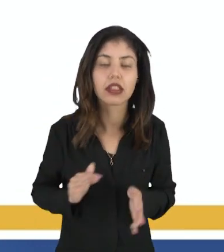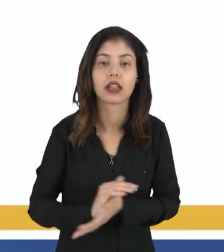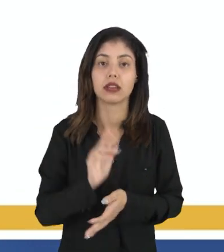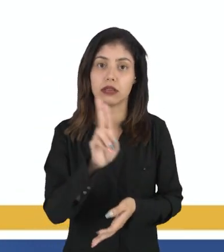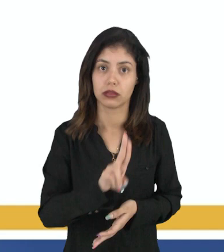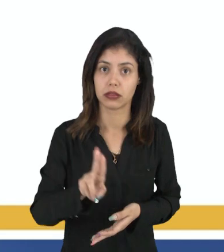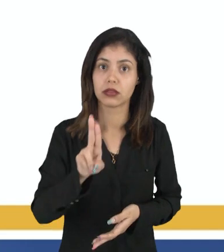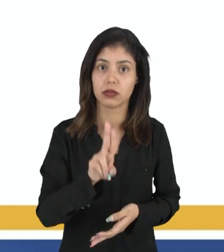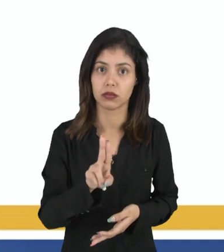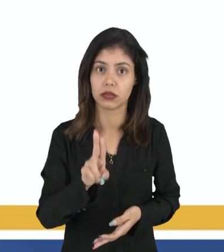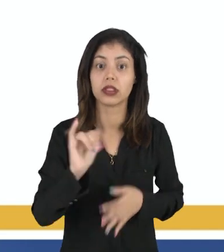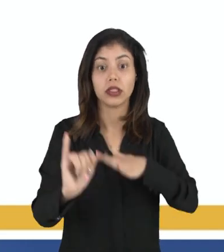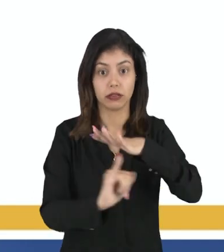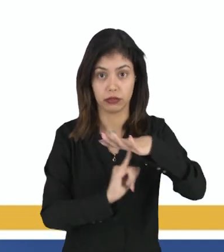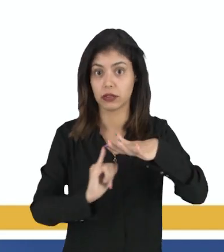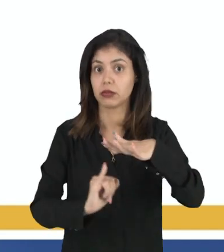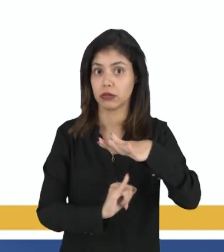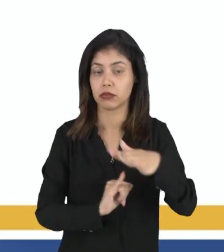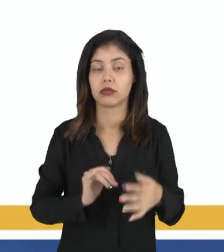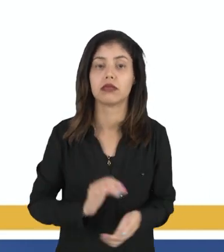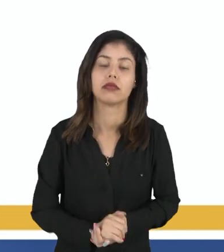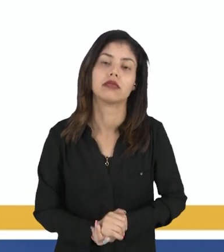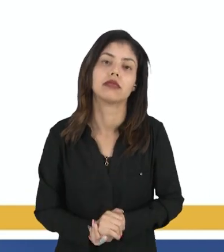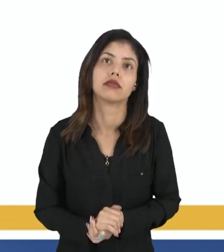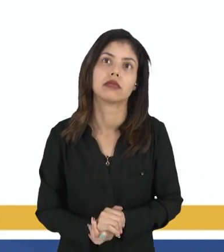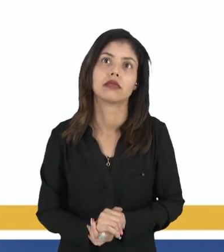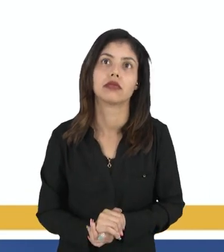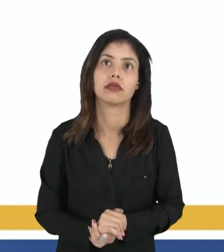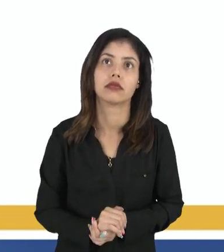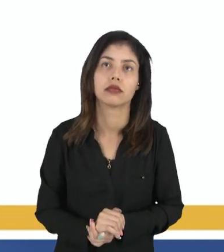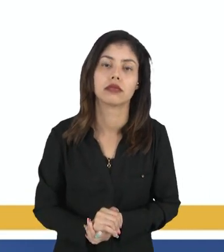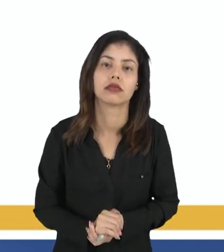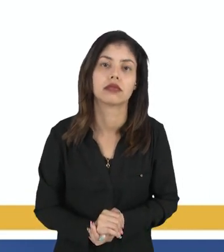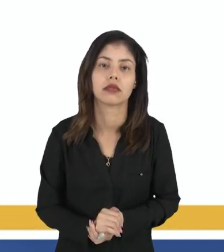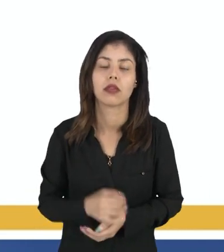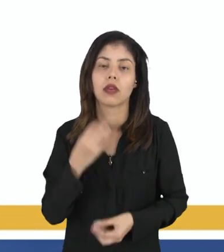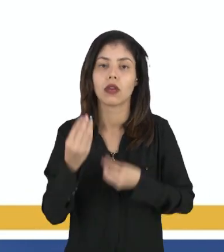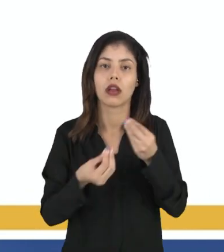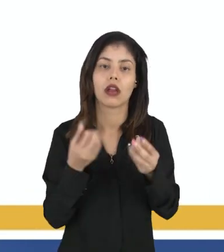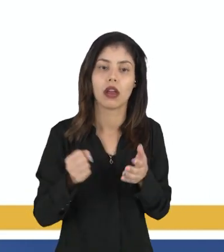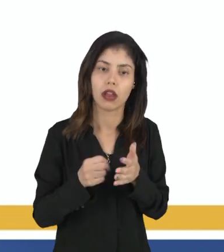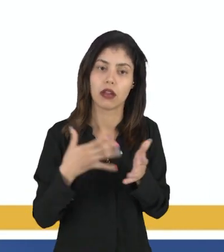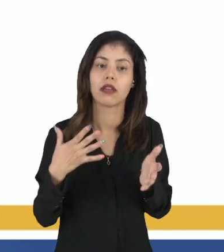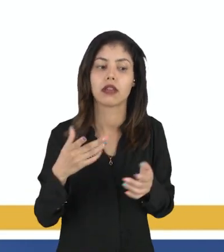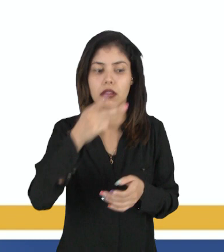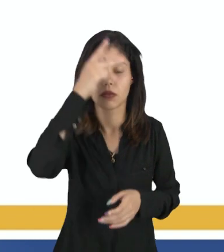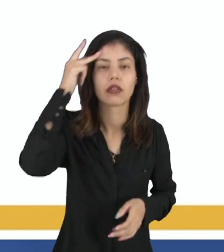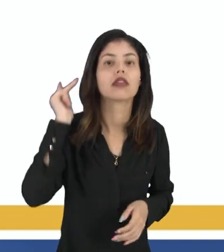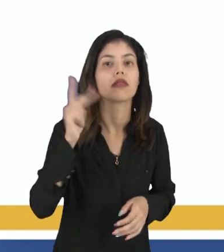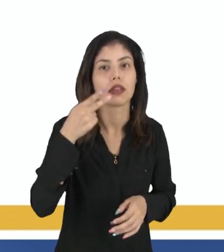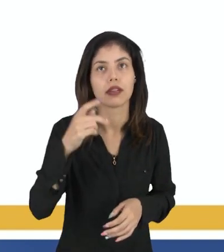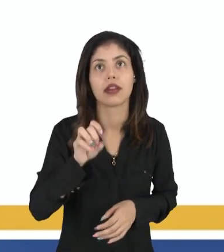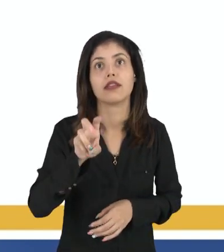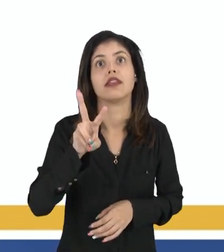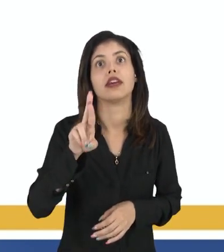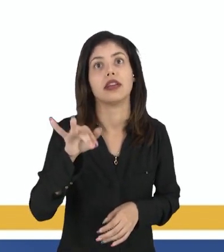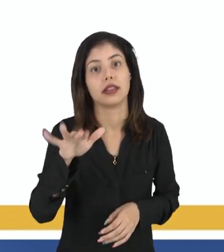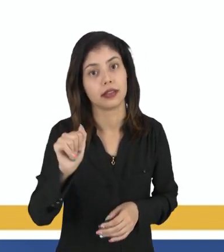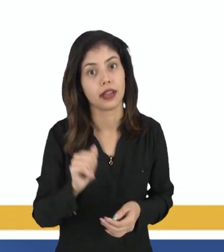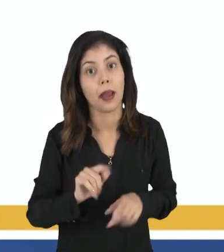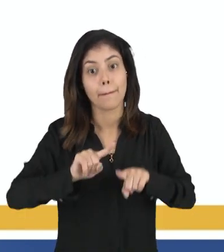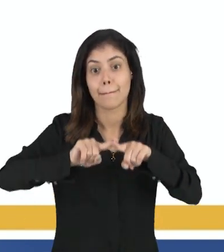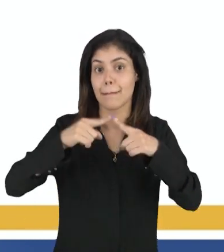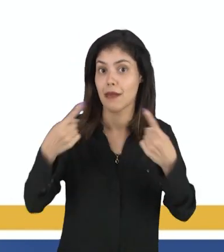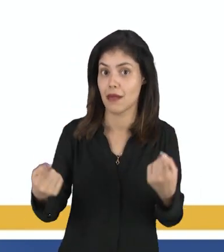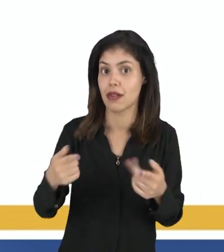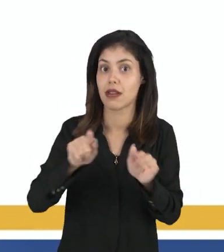a linguagem informal. A linguagem é a forma como muitas pessoas falam, varia, mas a